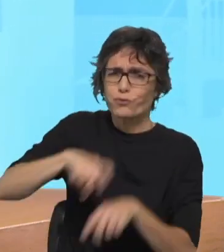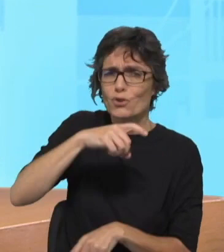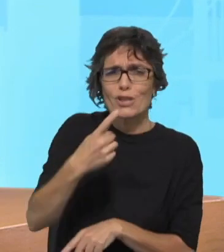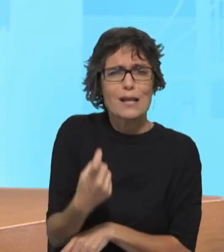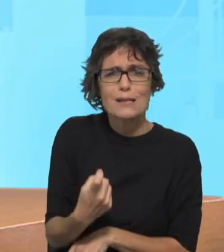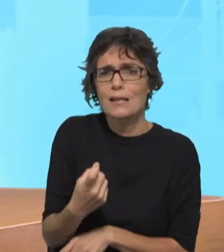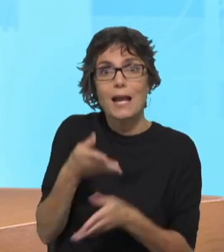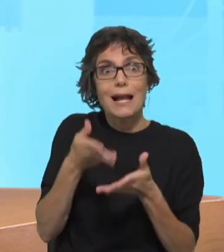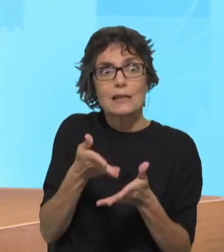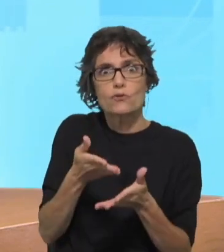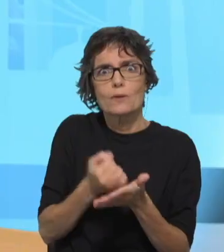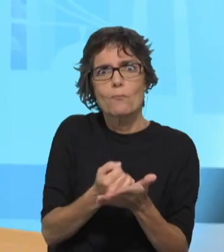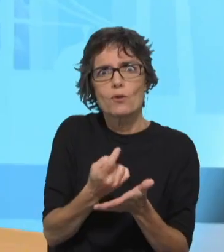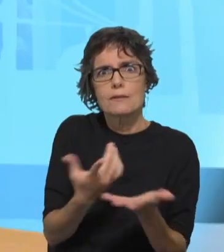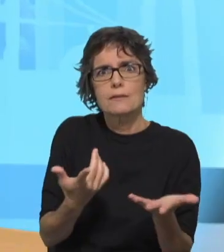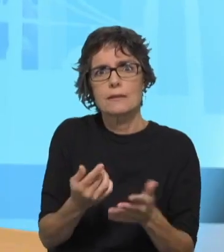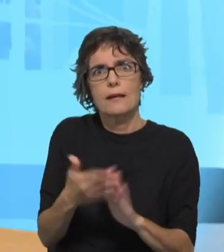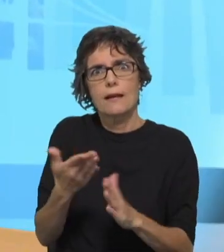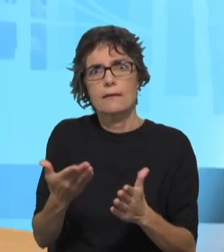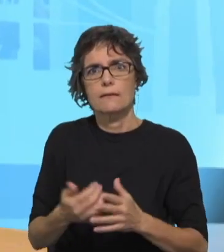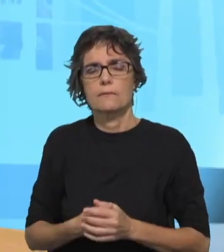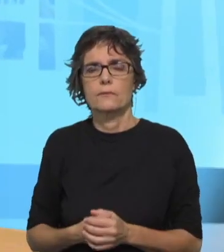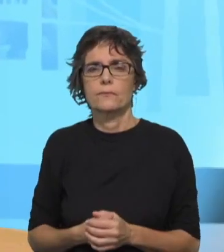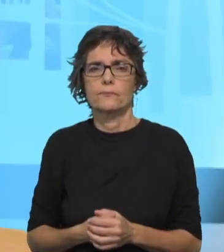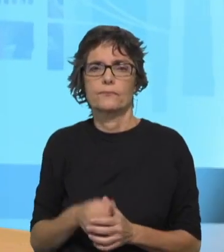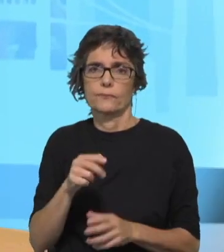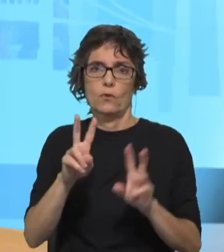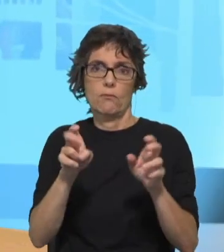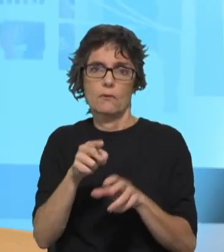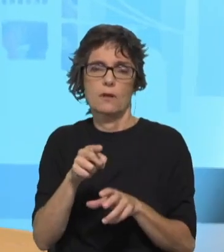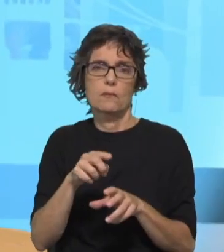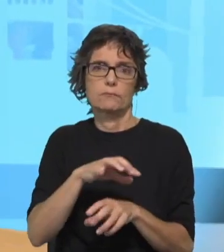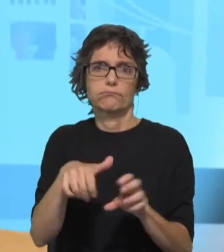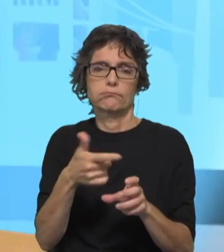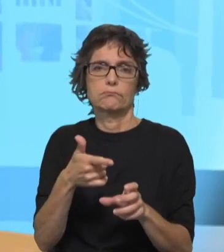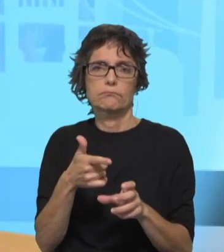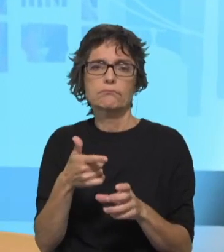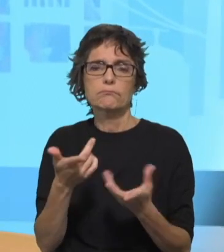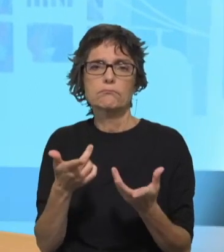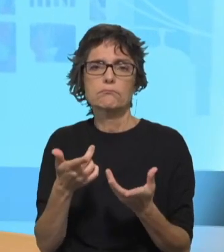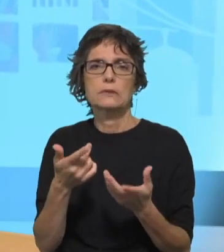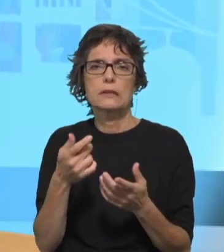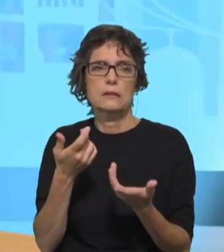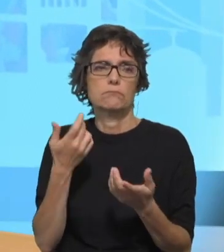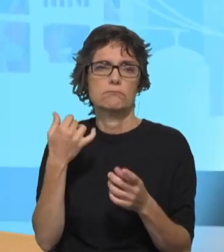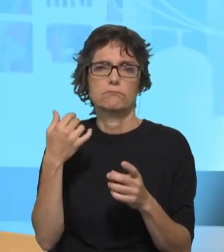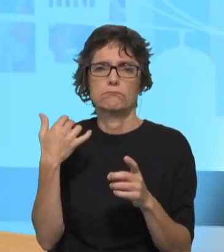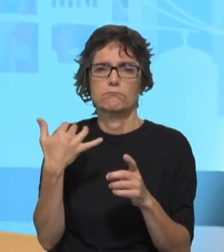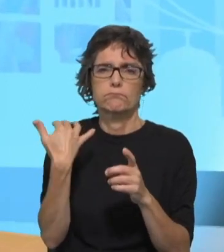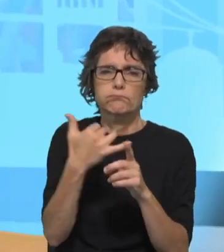apoio imediato. De facto, ligando-se, infelizmente, dois temas dramáticos, esta perseguição religiosa com depois as carências